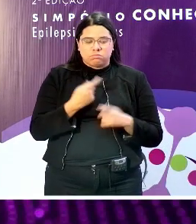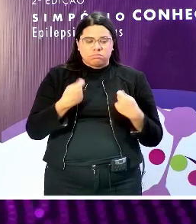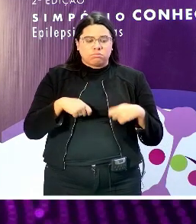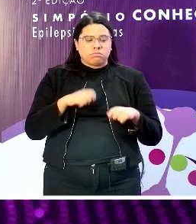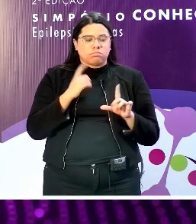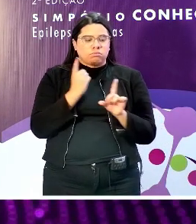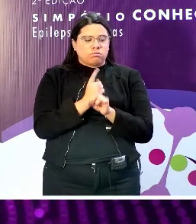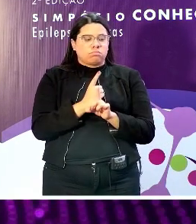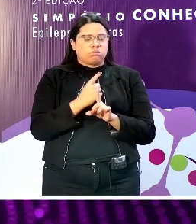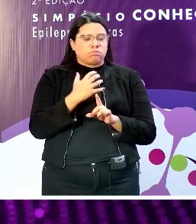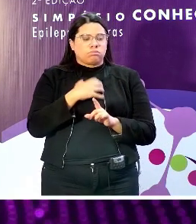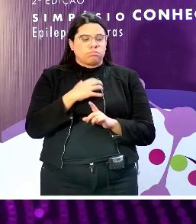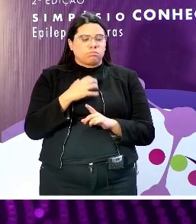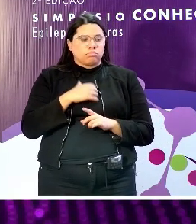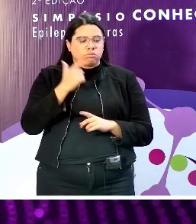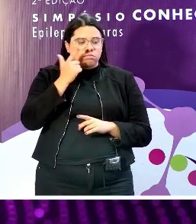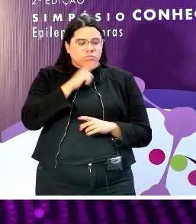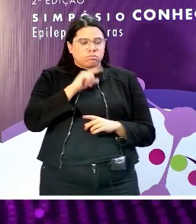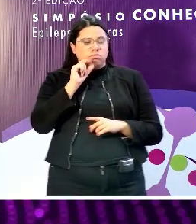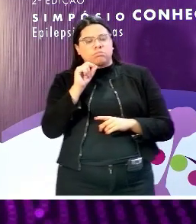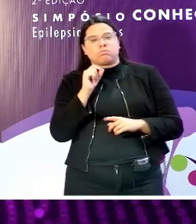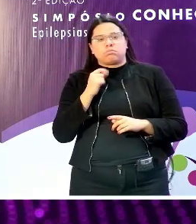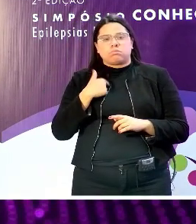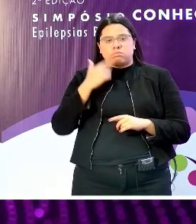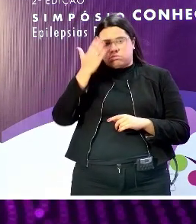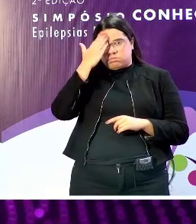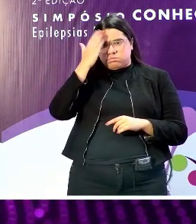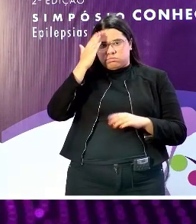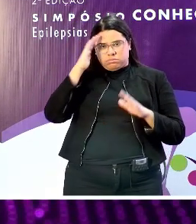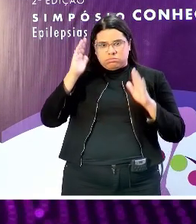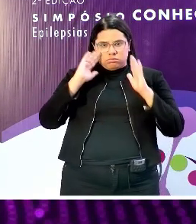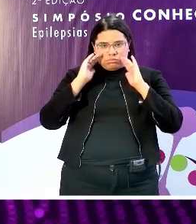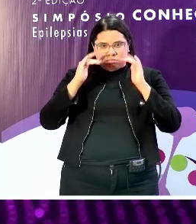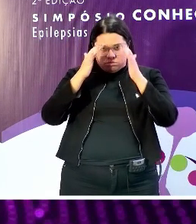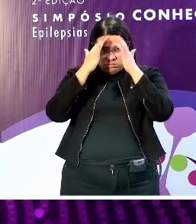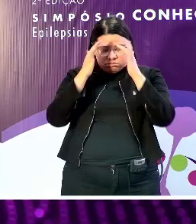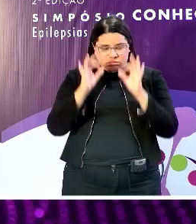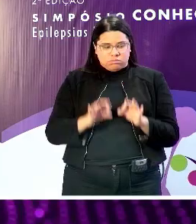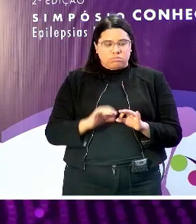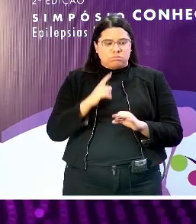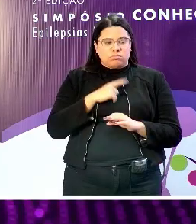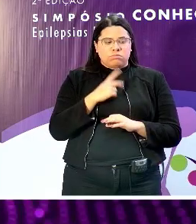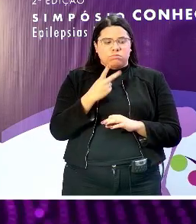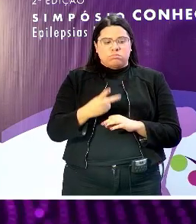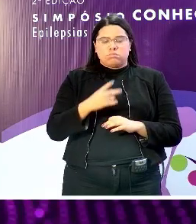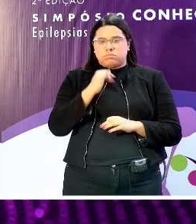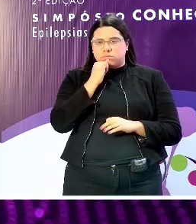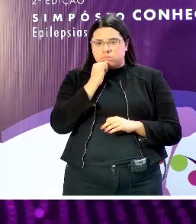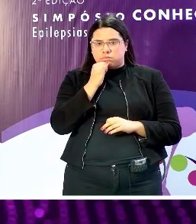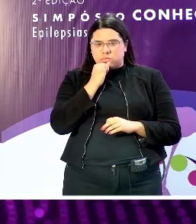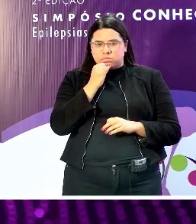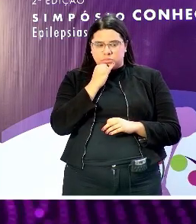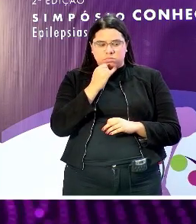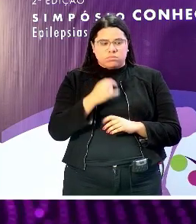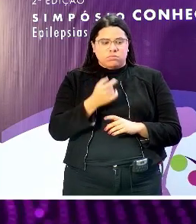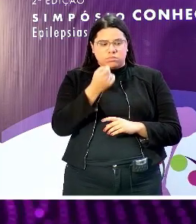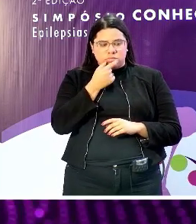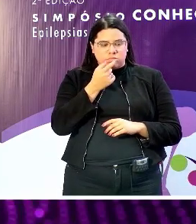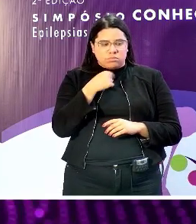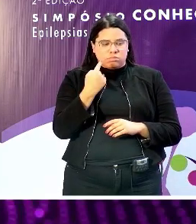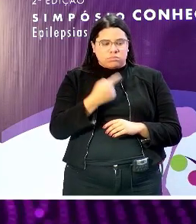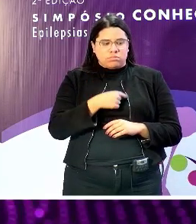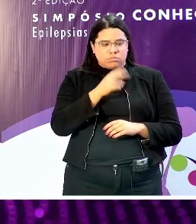né, de lidar com esses neurônios específicos. Eu trouxe aqui para vocês 2 exemplos de fármacos que a gente